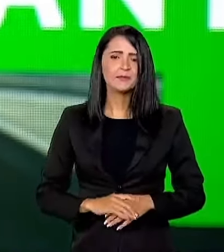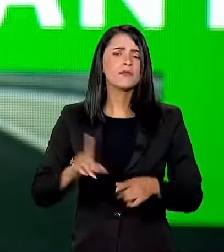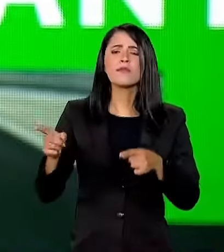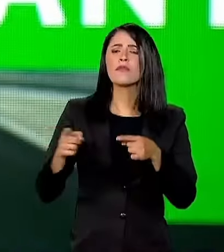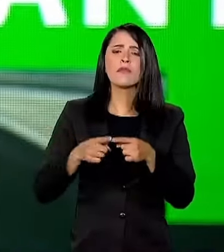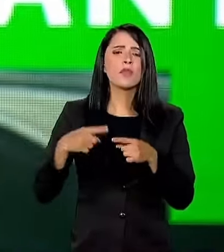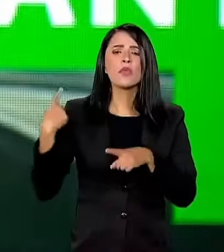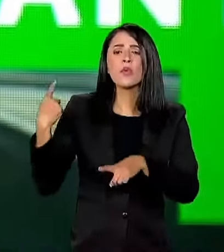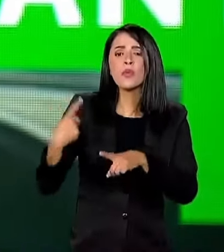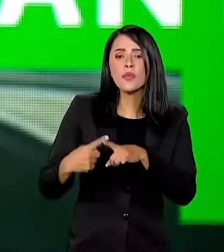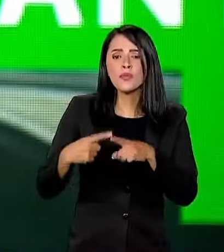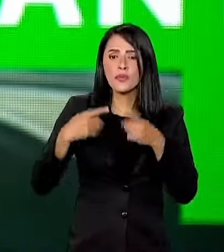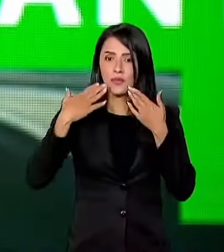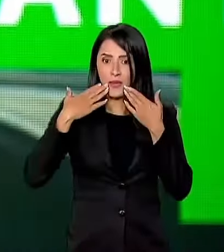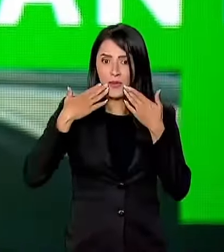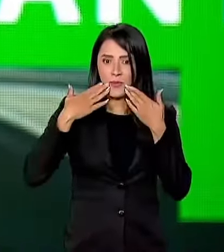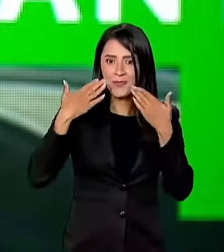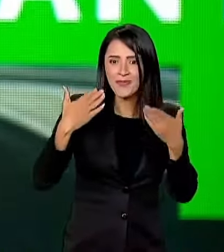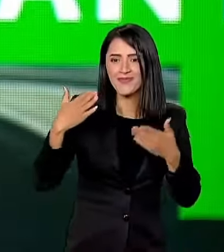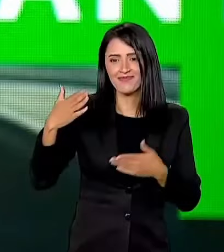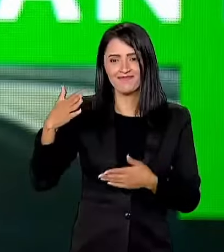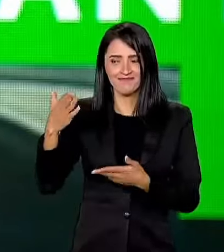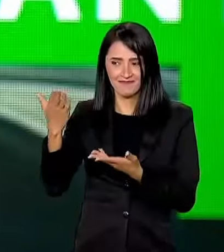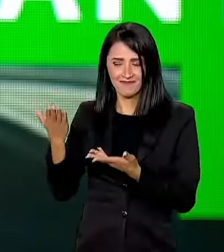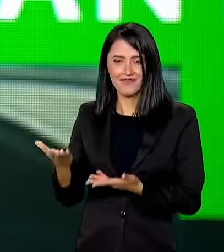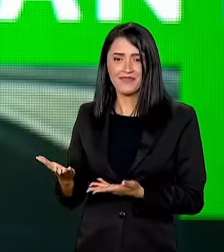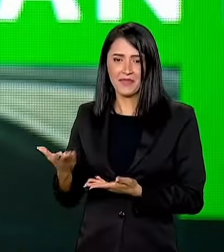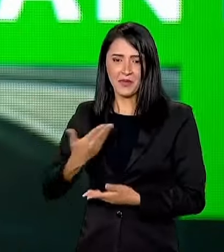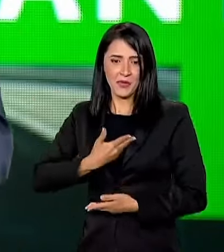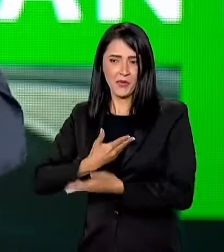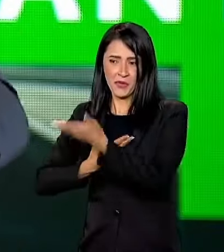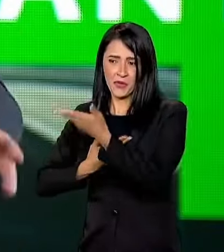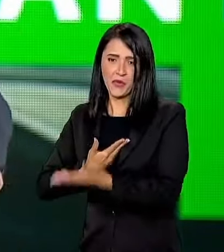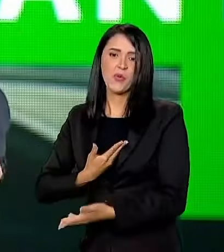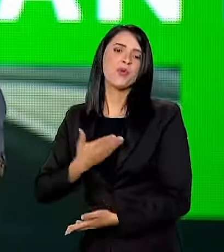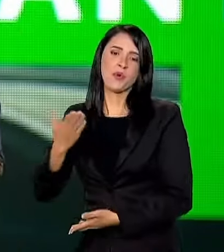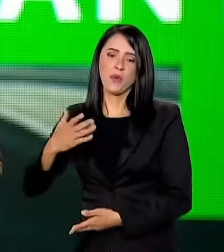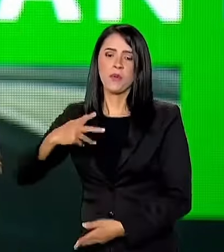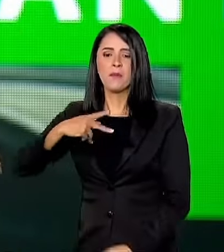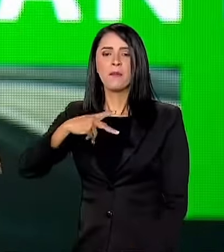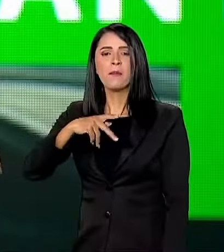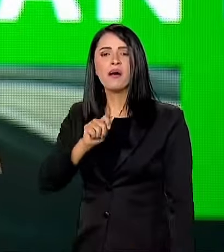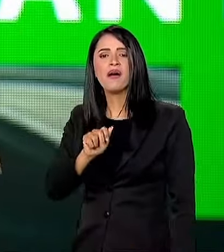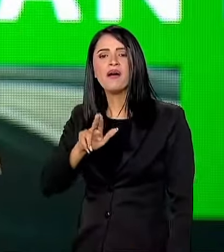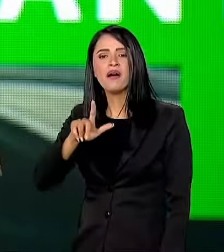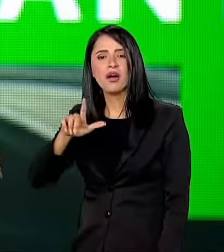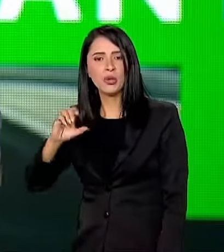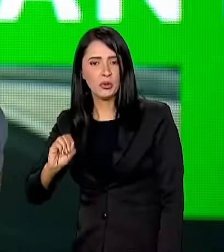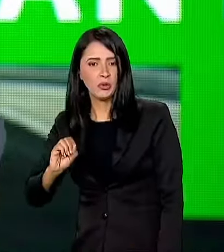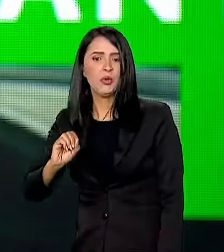Primeiro, porque a apresentação do companheiro Paulo Teixeira